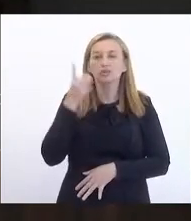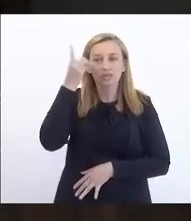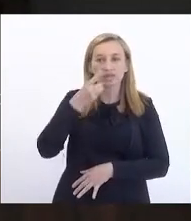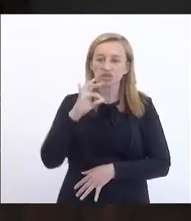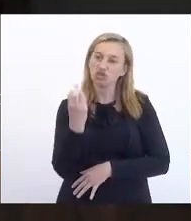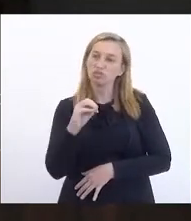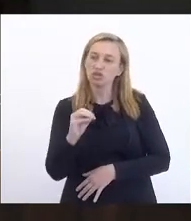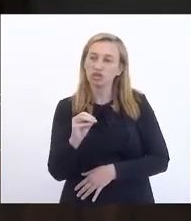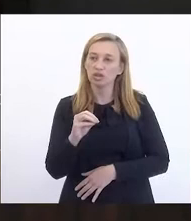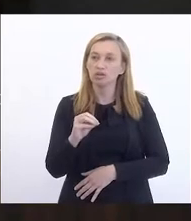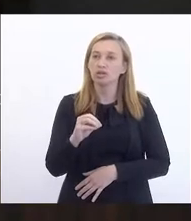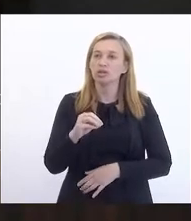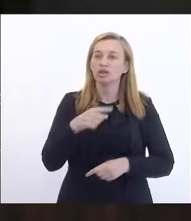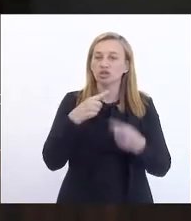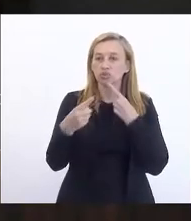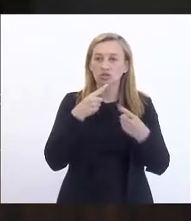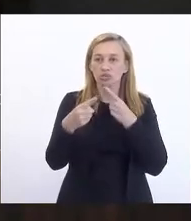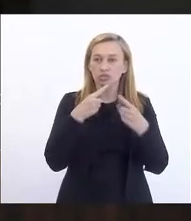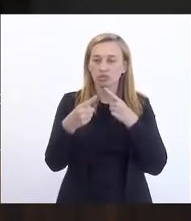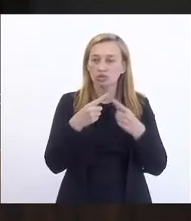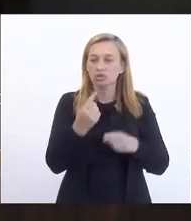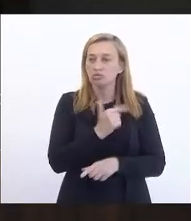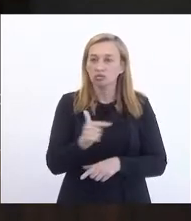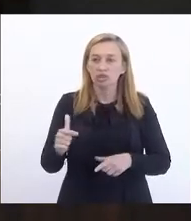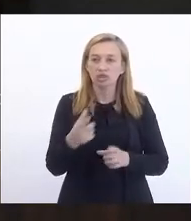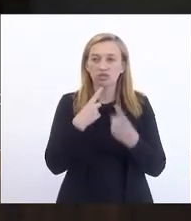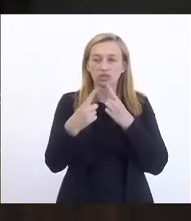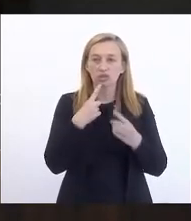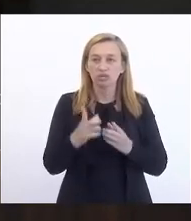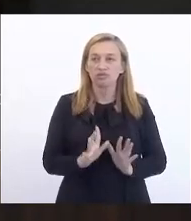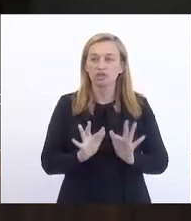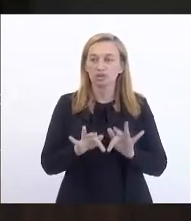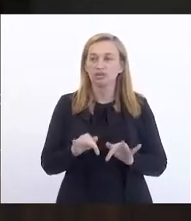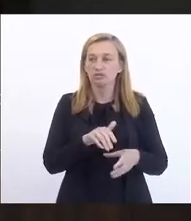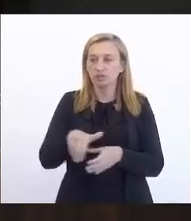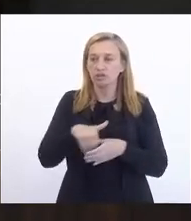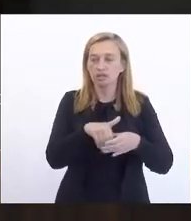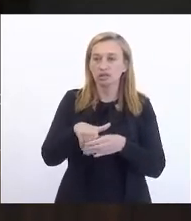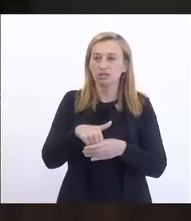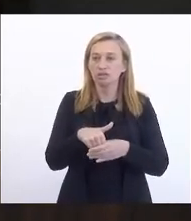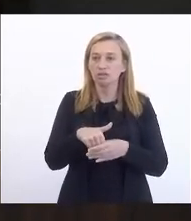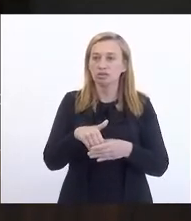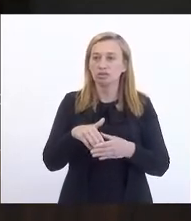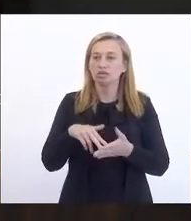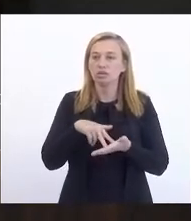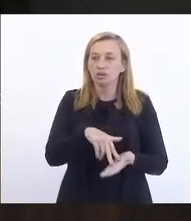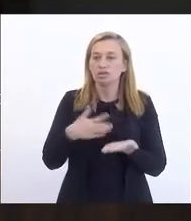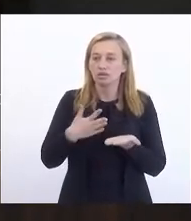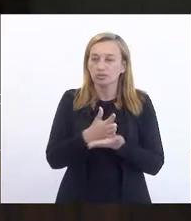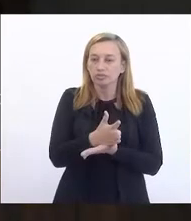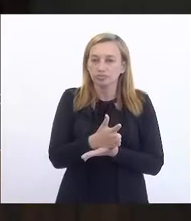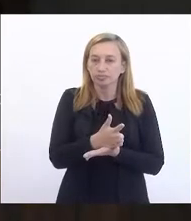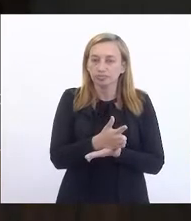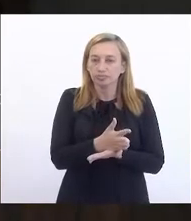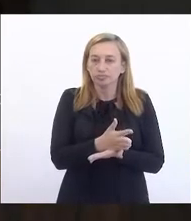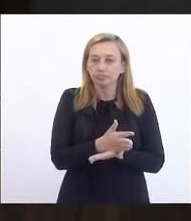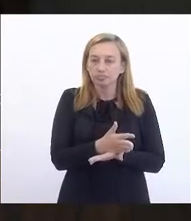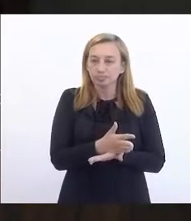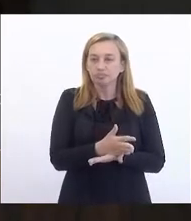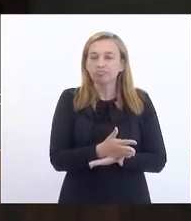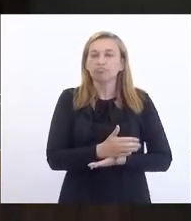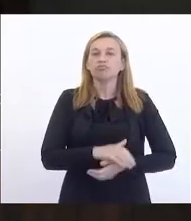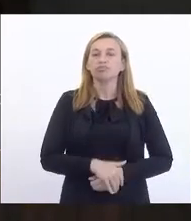em discussão, em havendo quem queira discutir, encerrada a discussão, em votação, os senhores que aprovam, permaneçam como estão aprovados, vai a